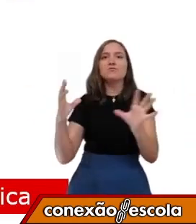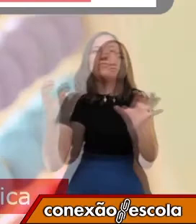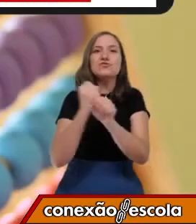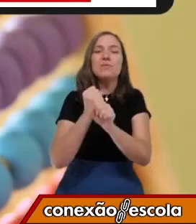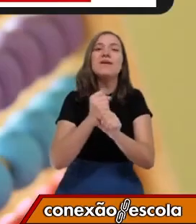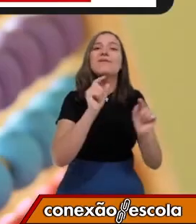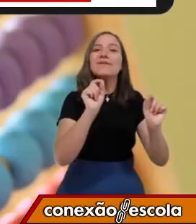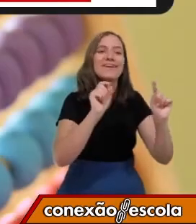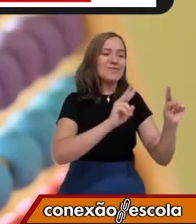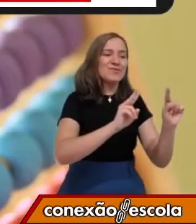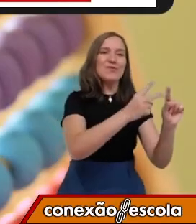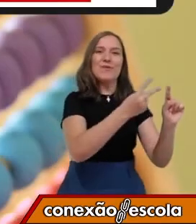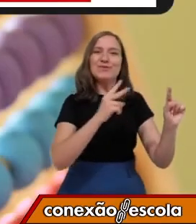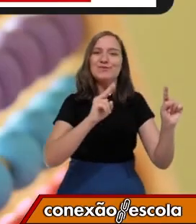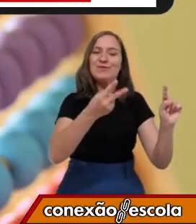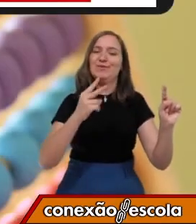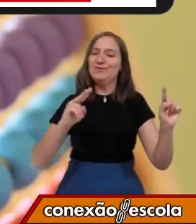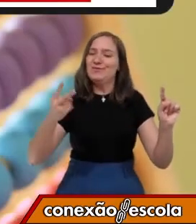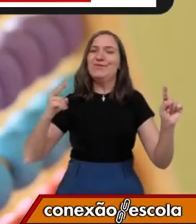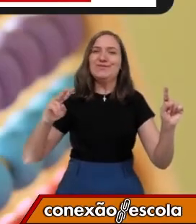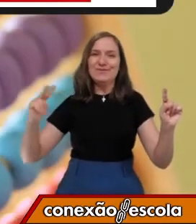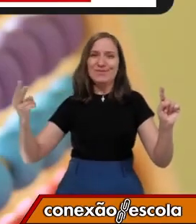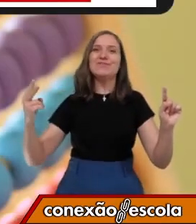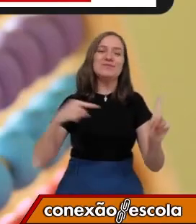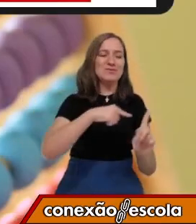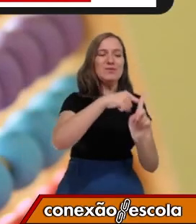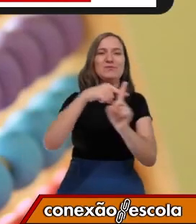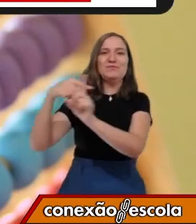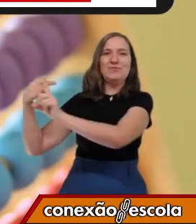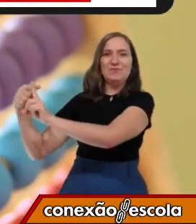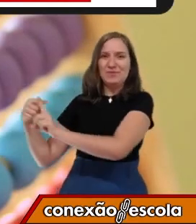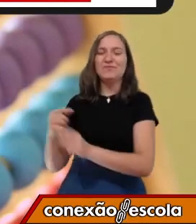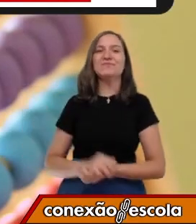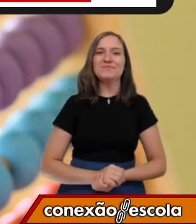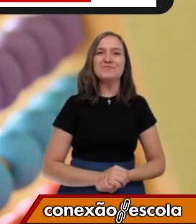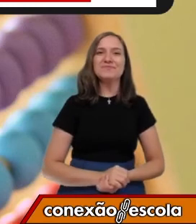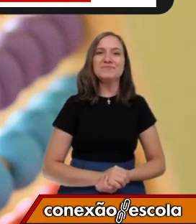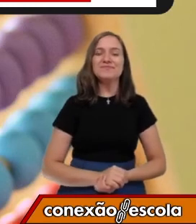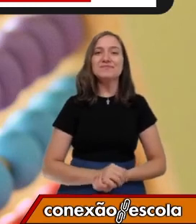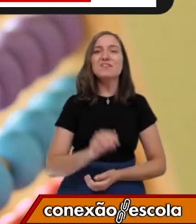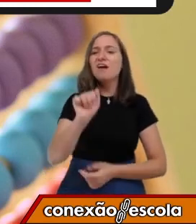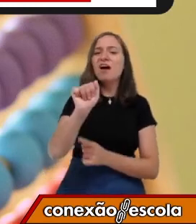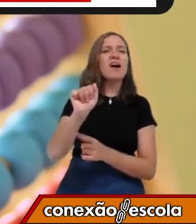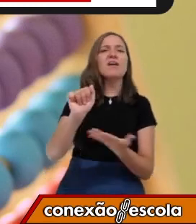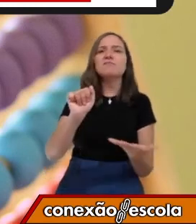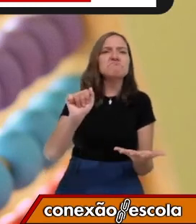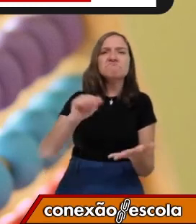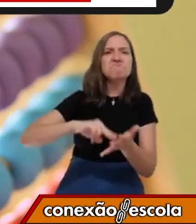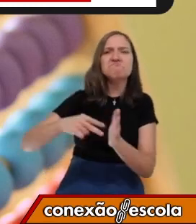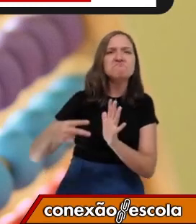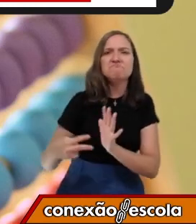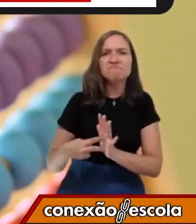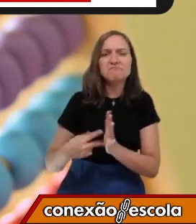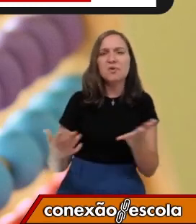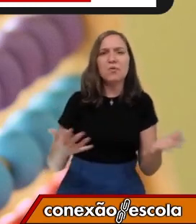de 2 em 2. Então, 0 mais 2, 2 mais 2, 4 mais 2, 6. E o número A, então, tem que